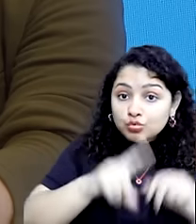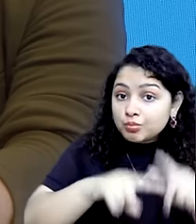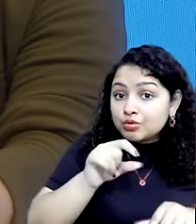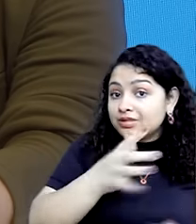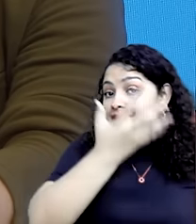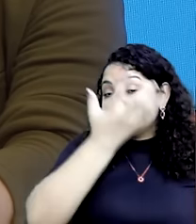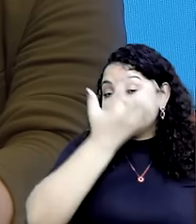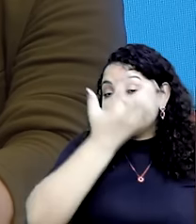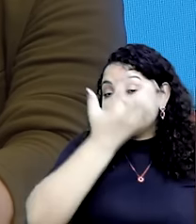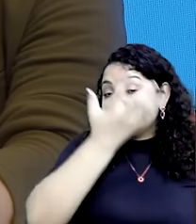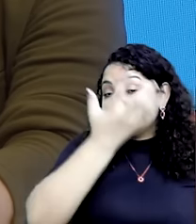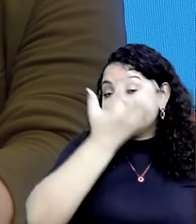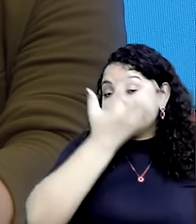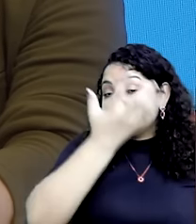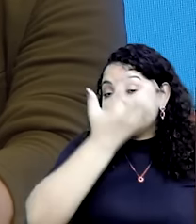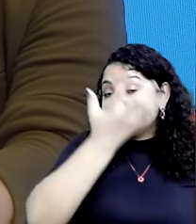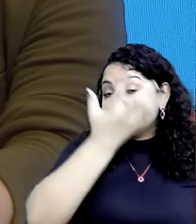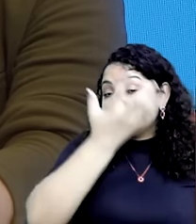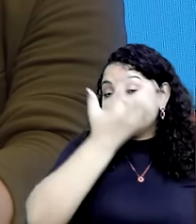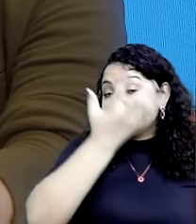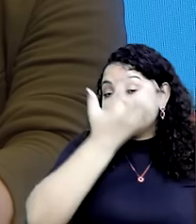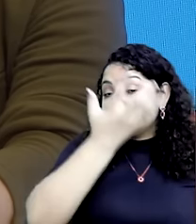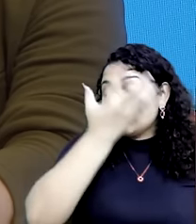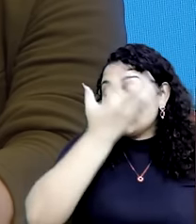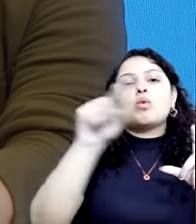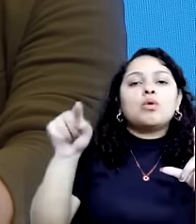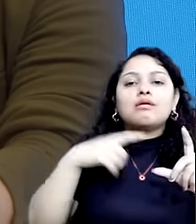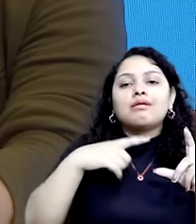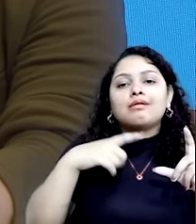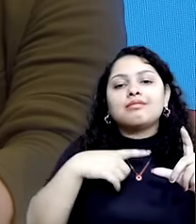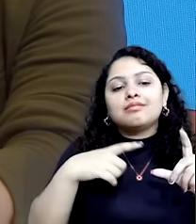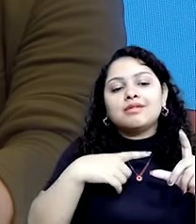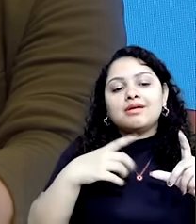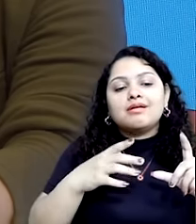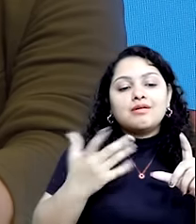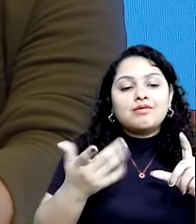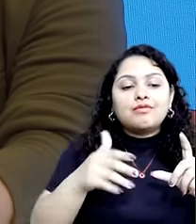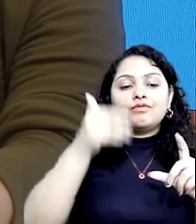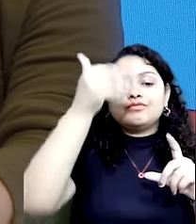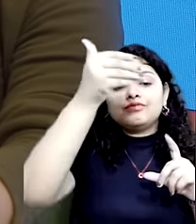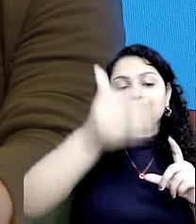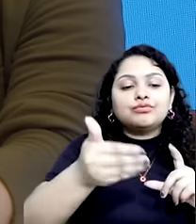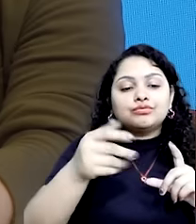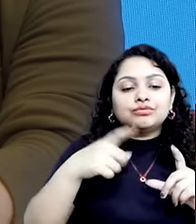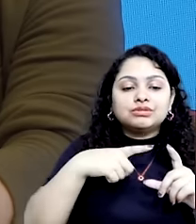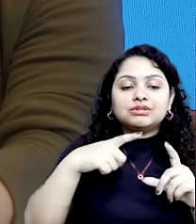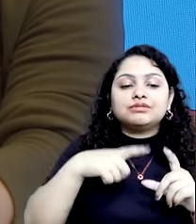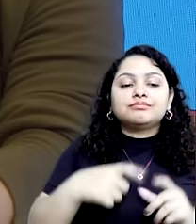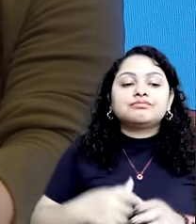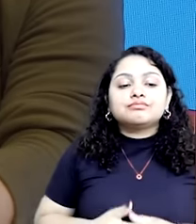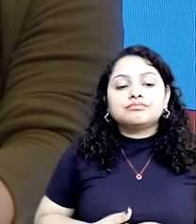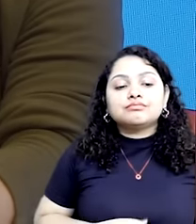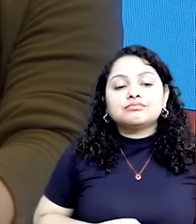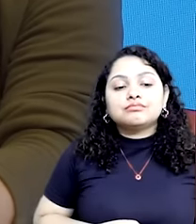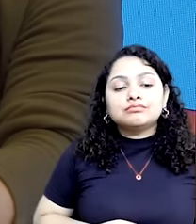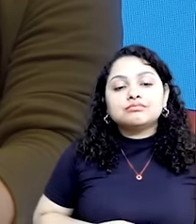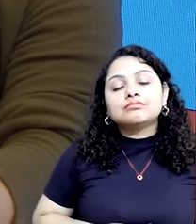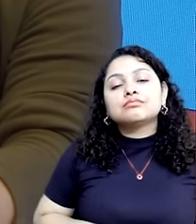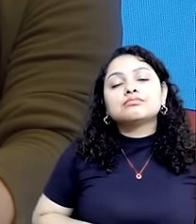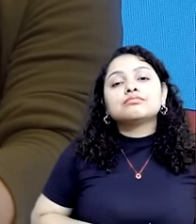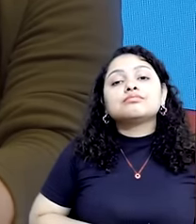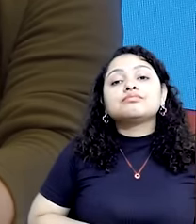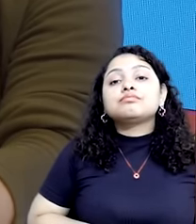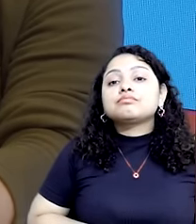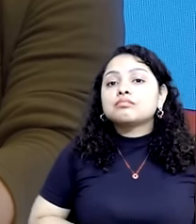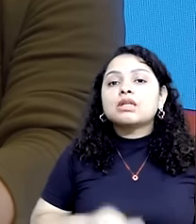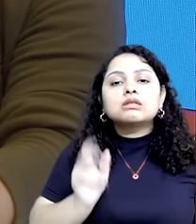esqueceu que a imagem não capturou só aquilo e tem todo né tem os cantos tem toda essa parte aí então toda vez que